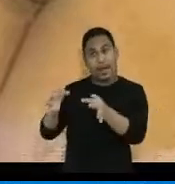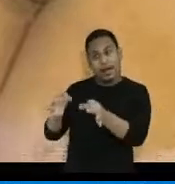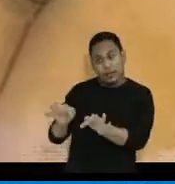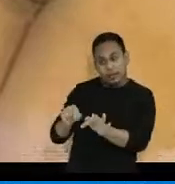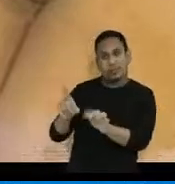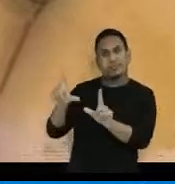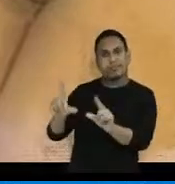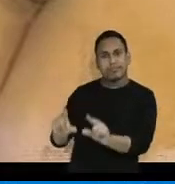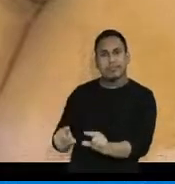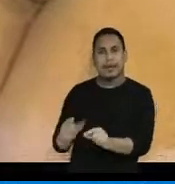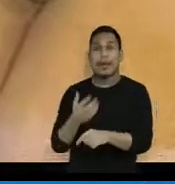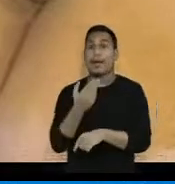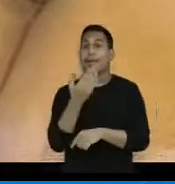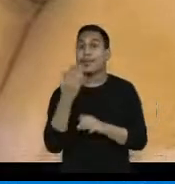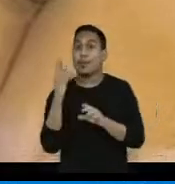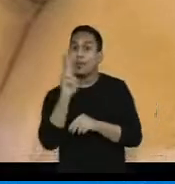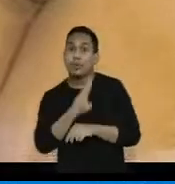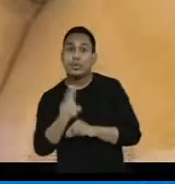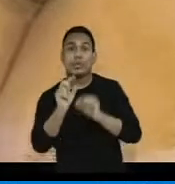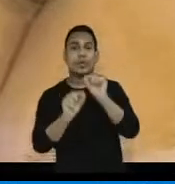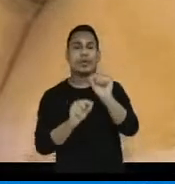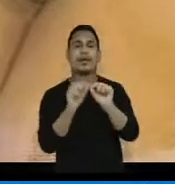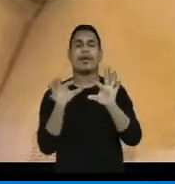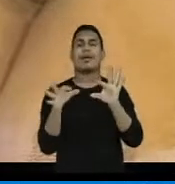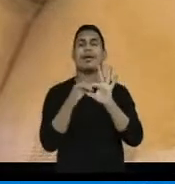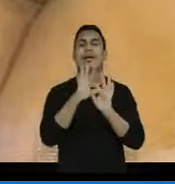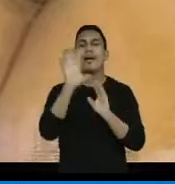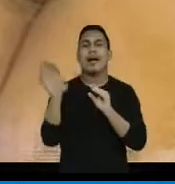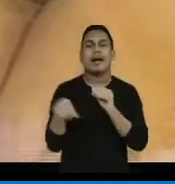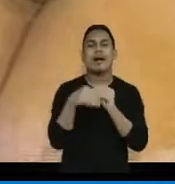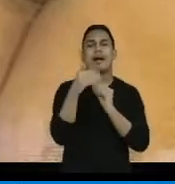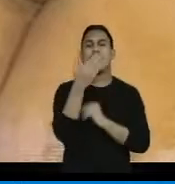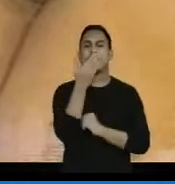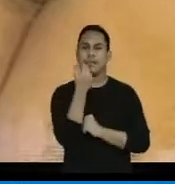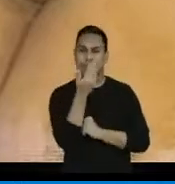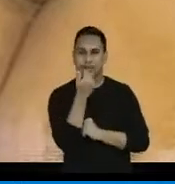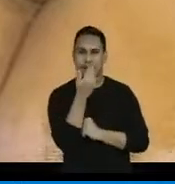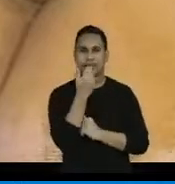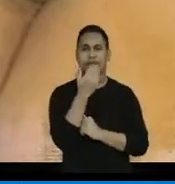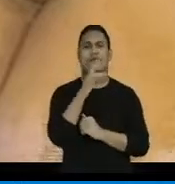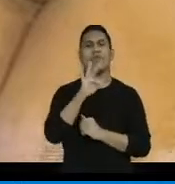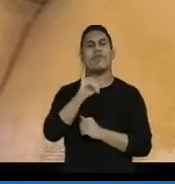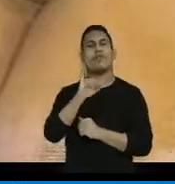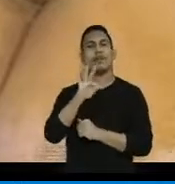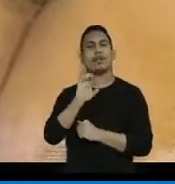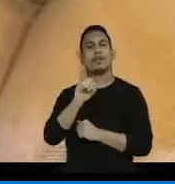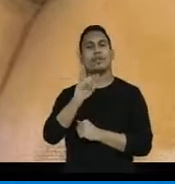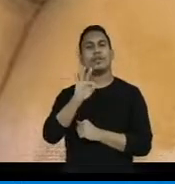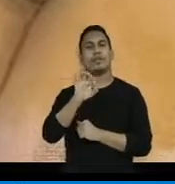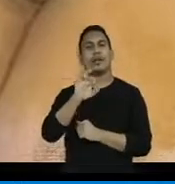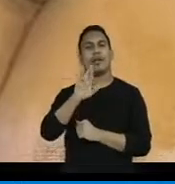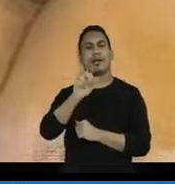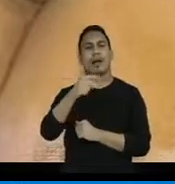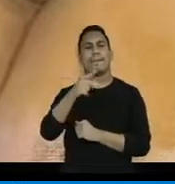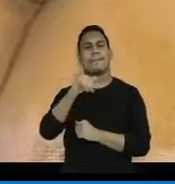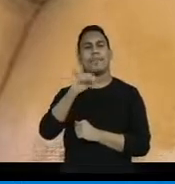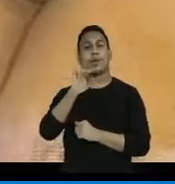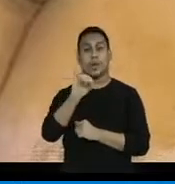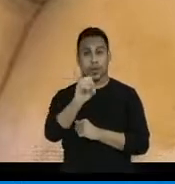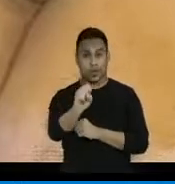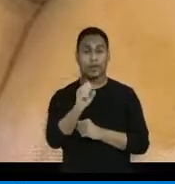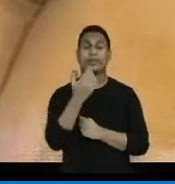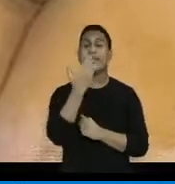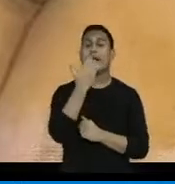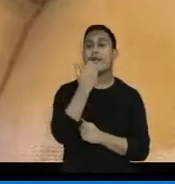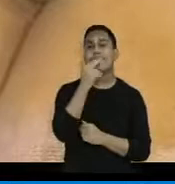com fitoterápicos, alguns alimentos que devem ser evitados, obviamente, porque tem os alimentos que ajudam, mas tem